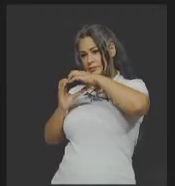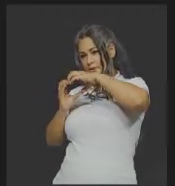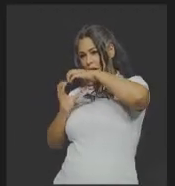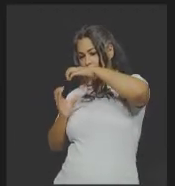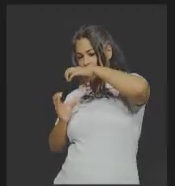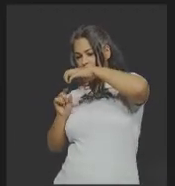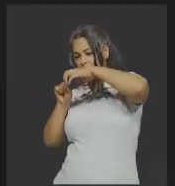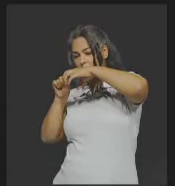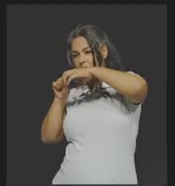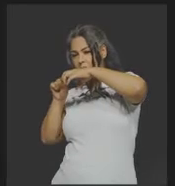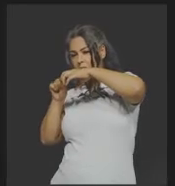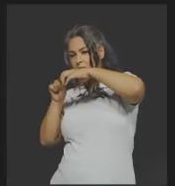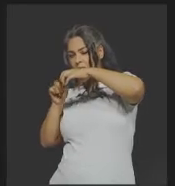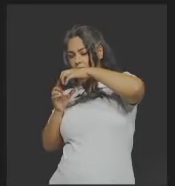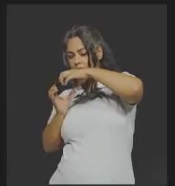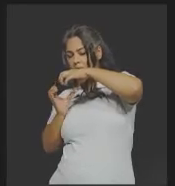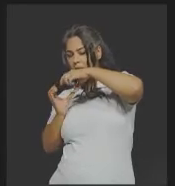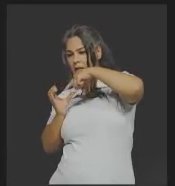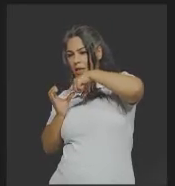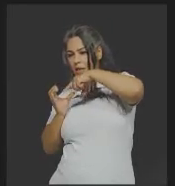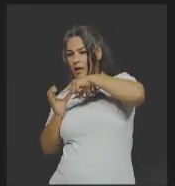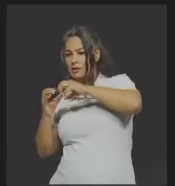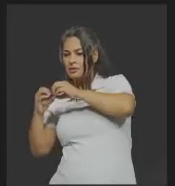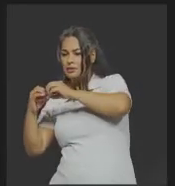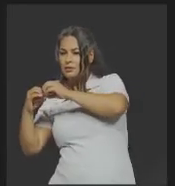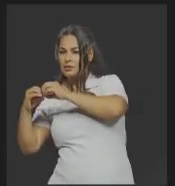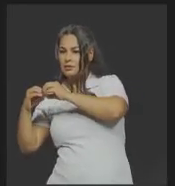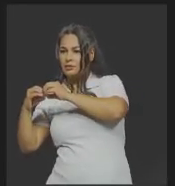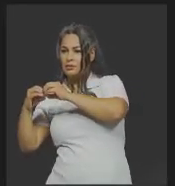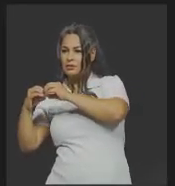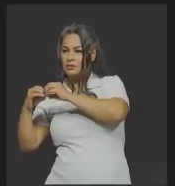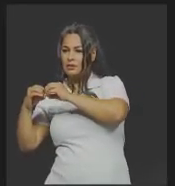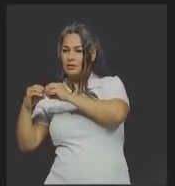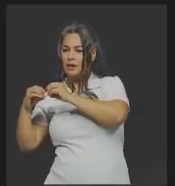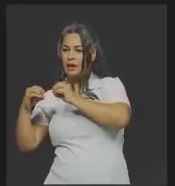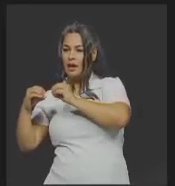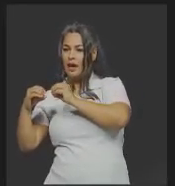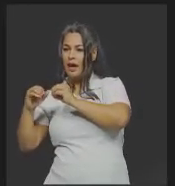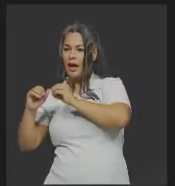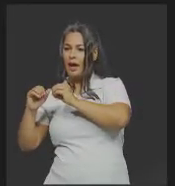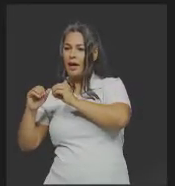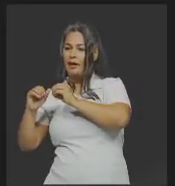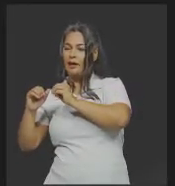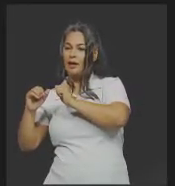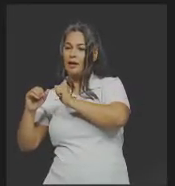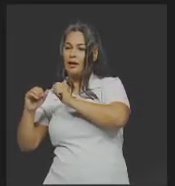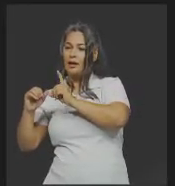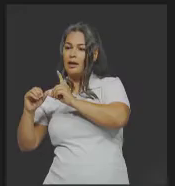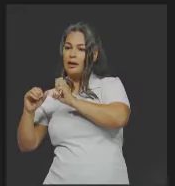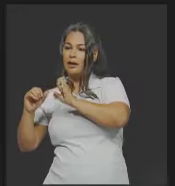de adenohipófise, ela produz e secreta hormônios que estimulam as outras glândulas.